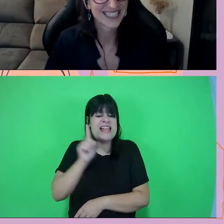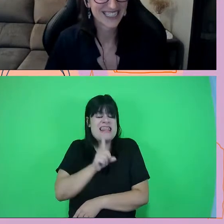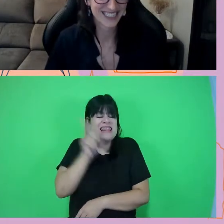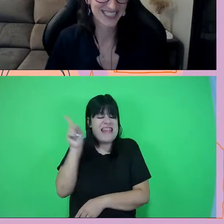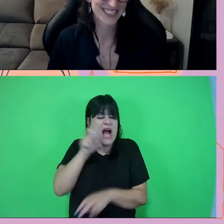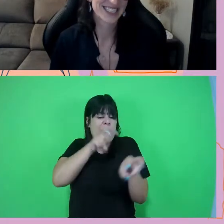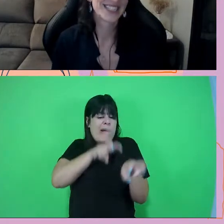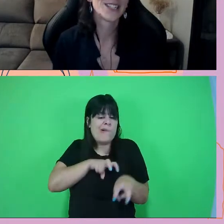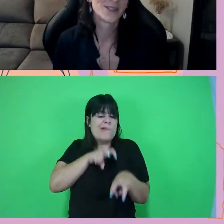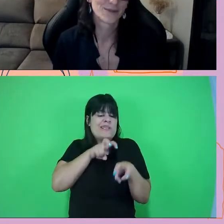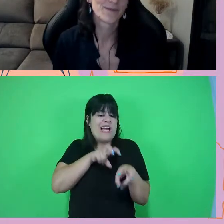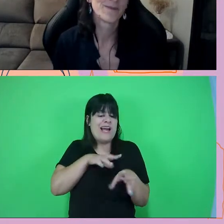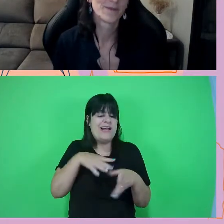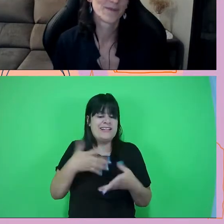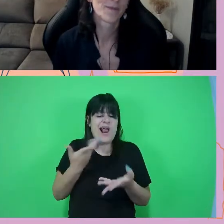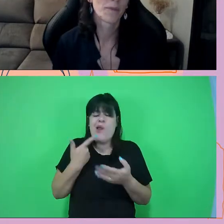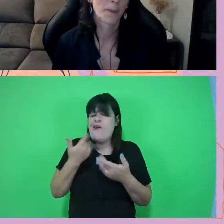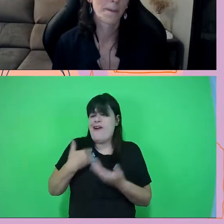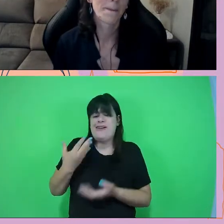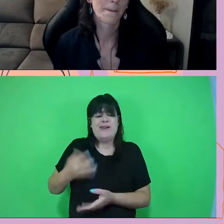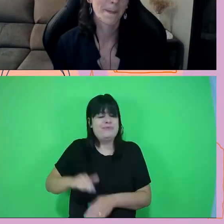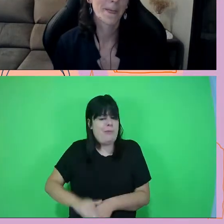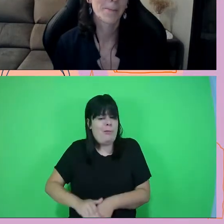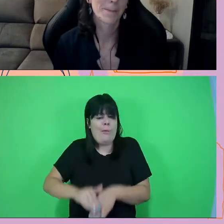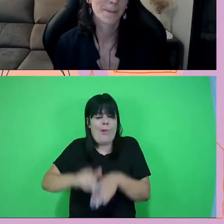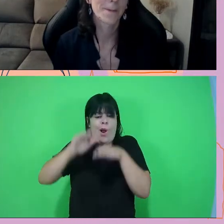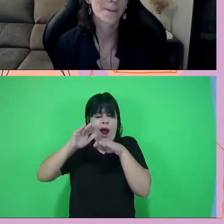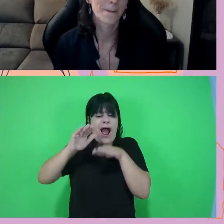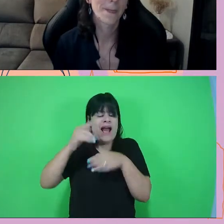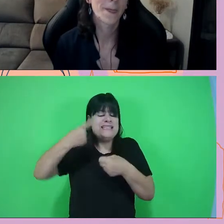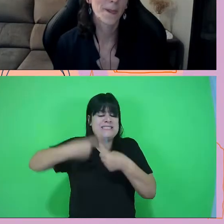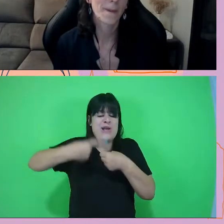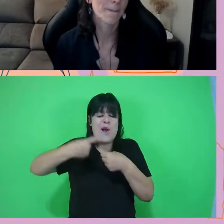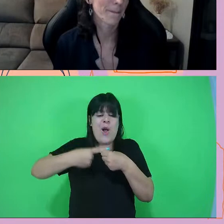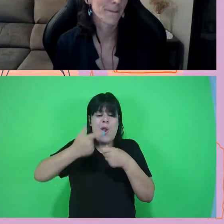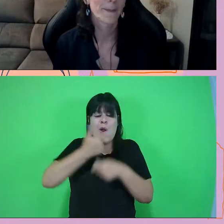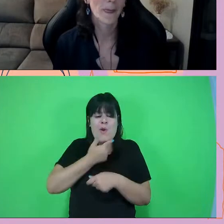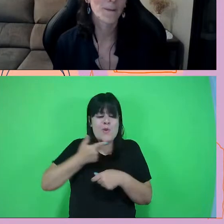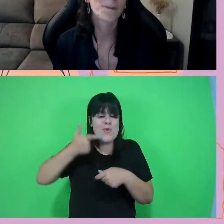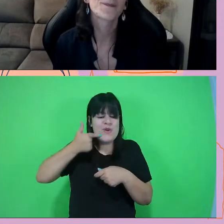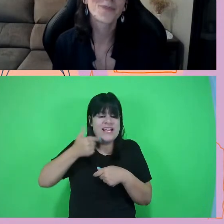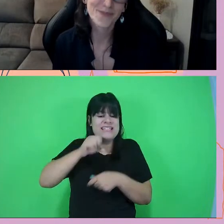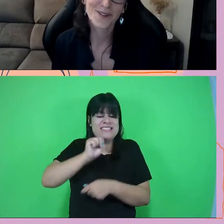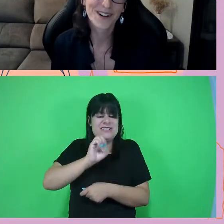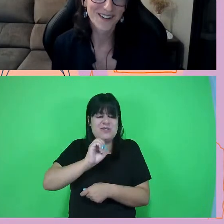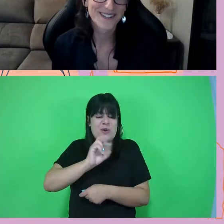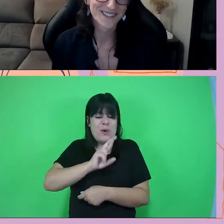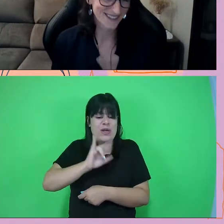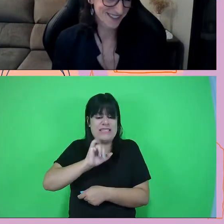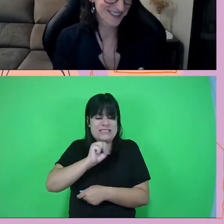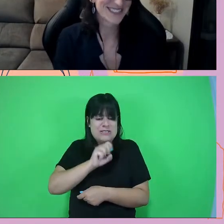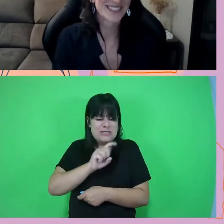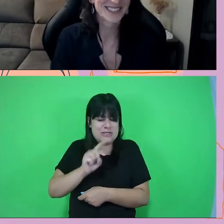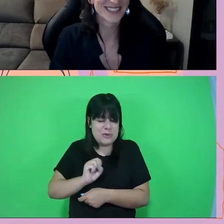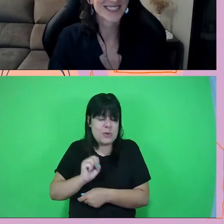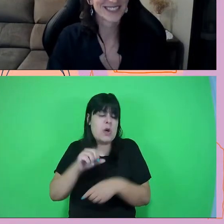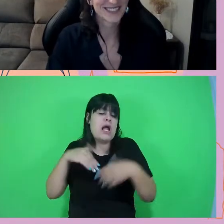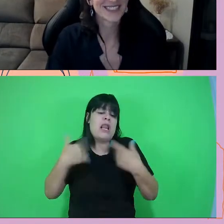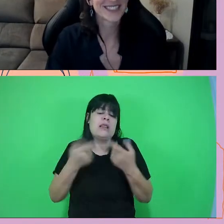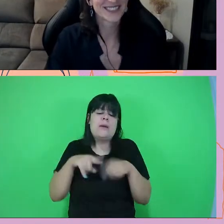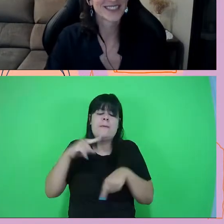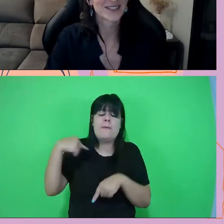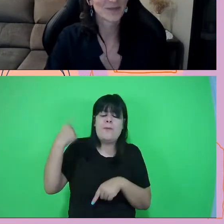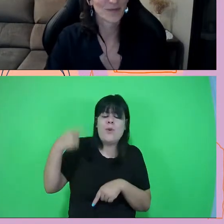Vivei toda a minha infância lá em Souza, cidade de Sorriso, cidade dos dinossauros também. E aí fui para Campina Grande, né?